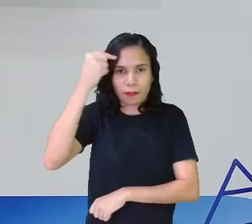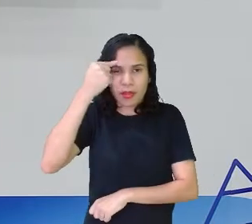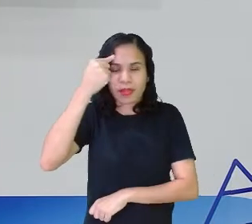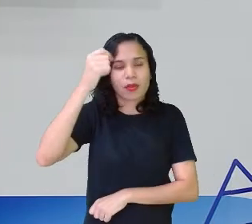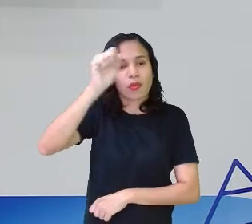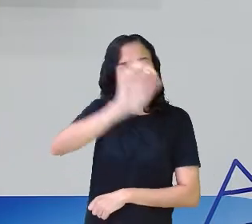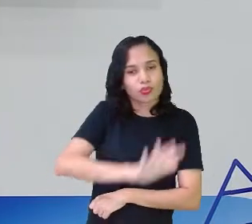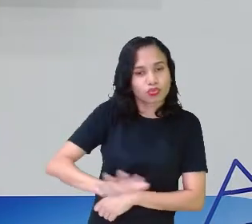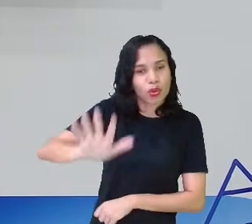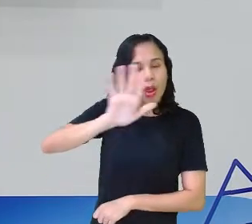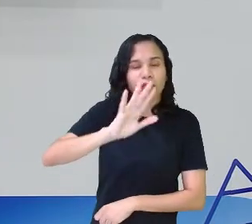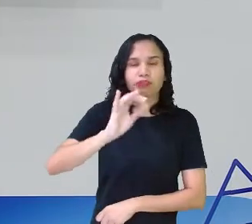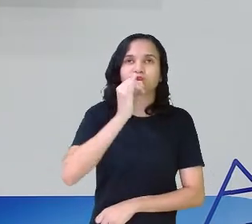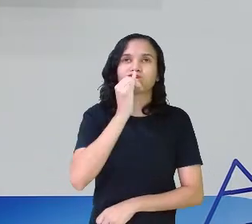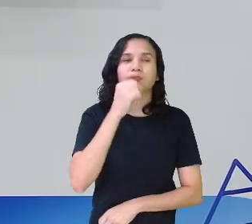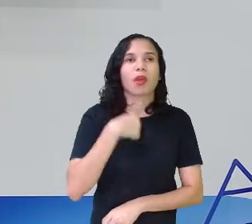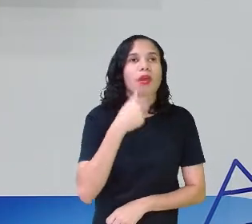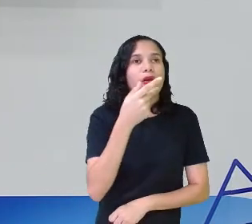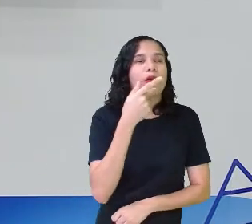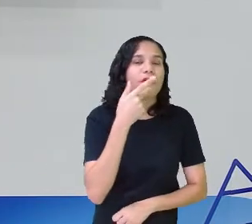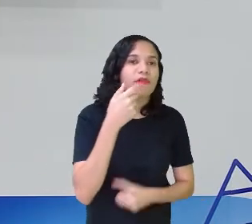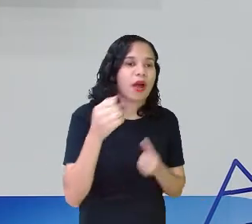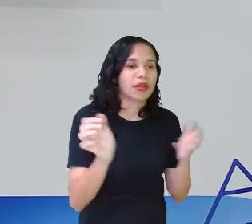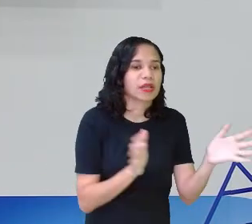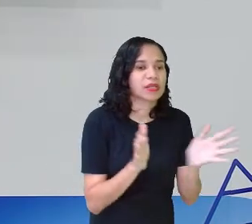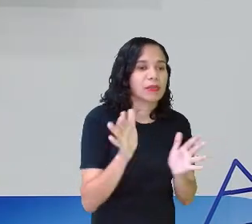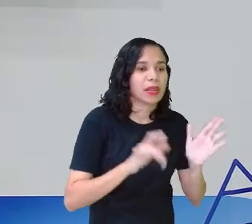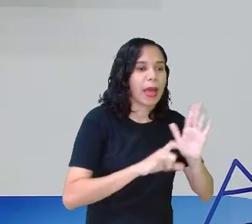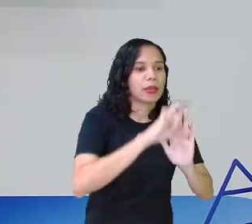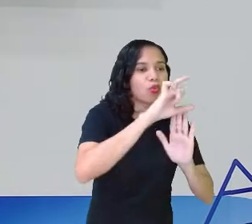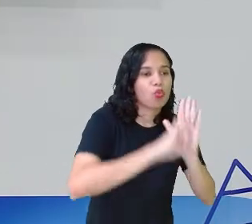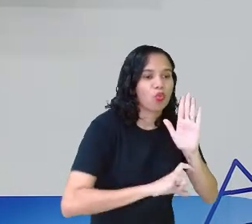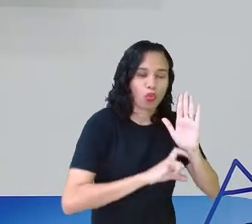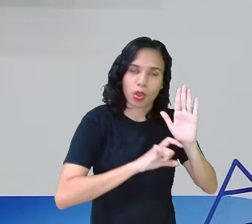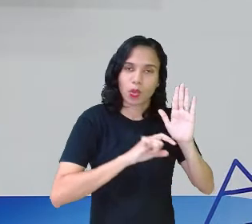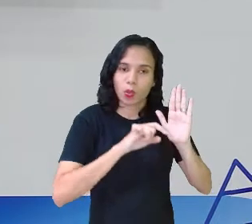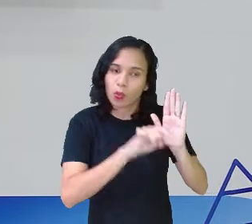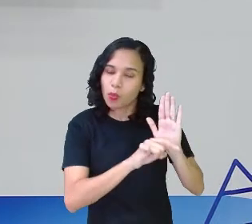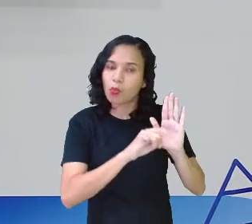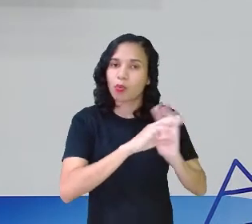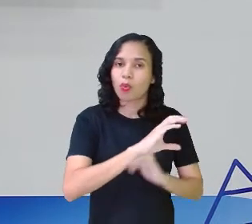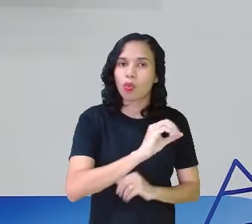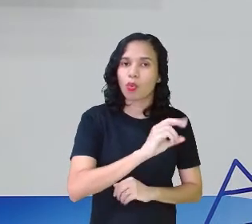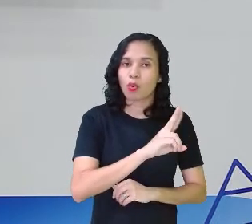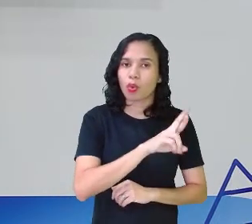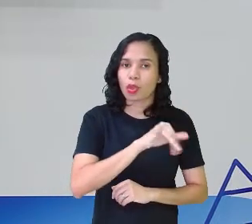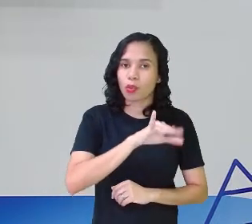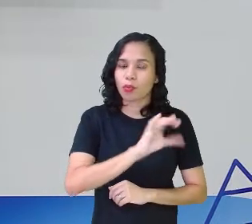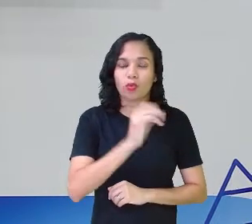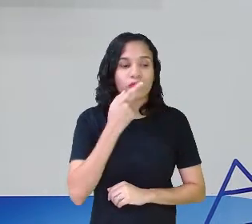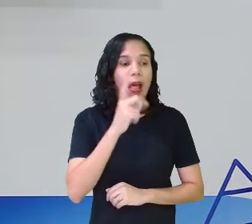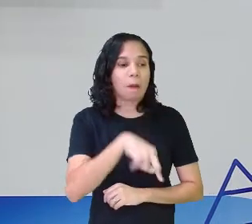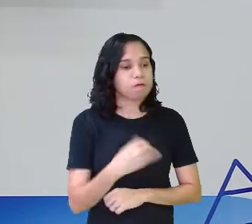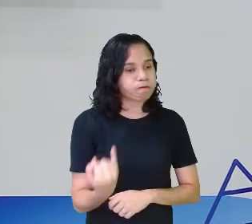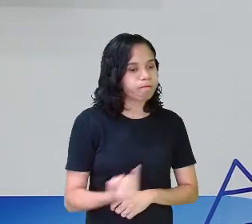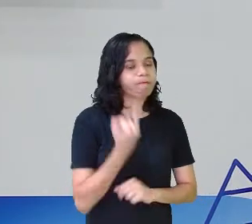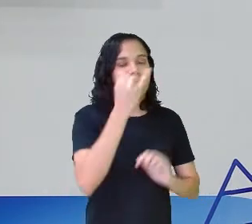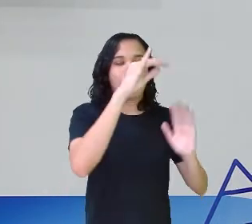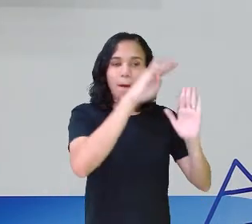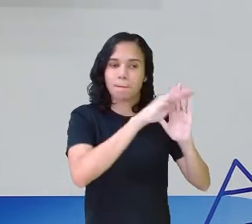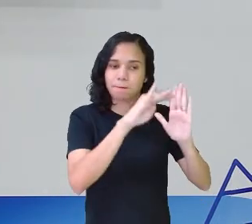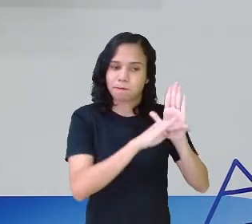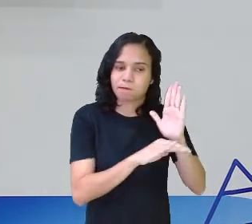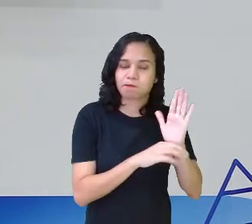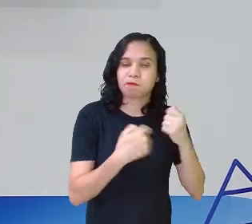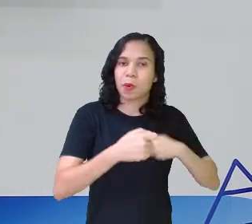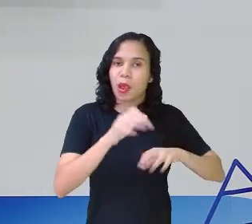é? Então, se eu falo de acessibilidade do currículo, a gente entende que para alguns estudantes é indispensável. Precisa